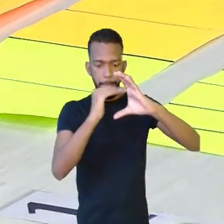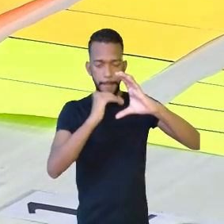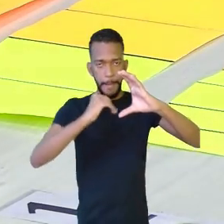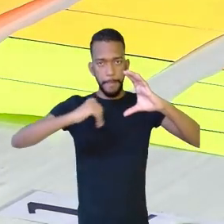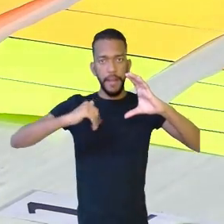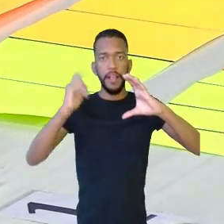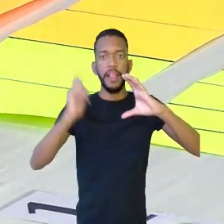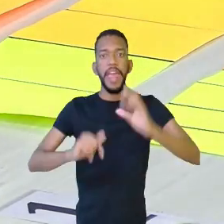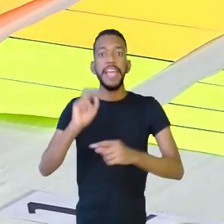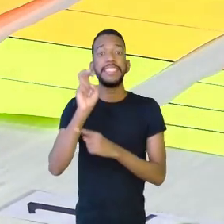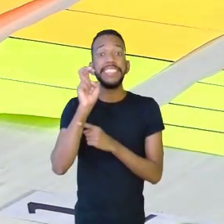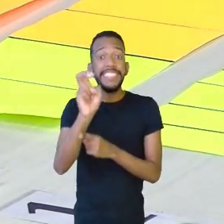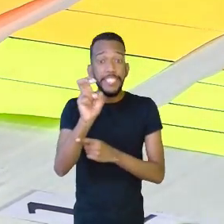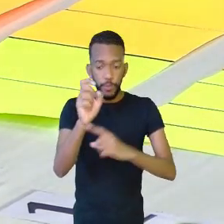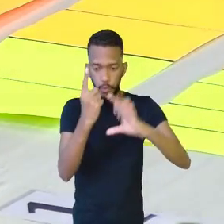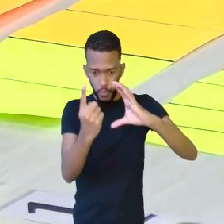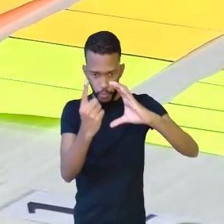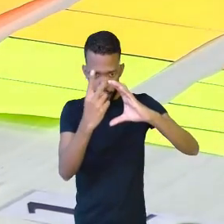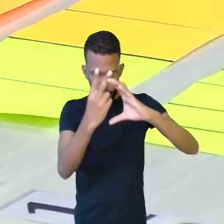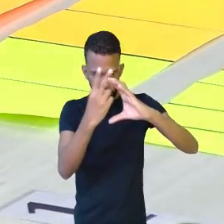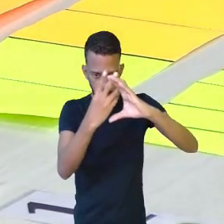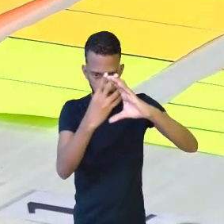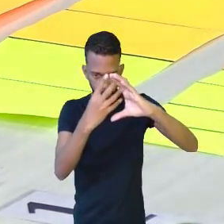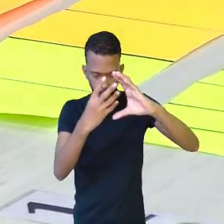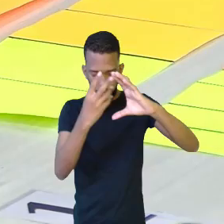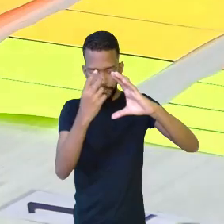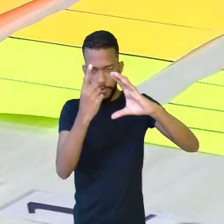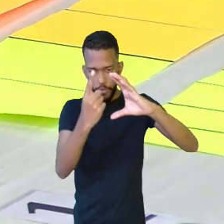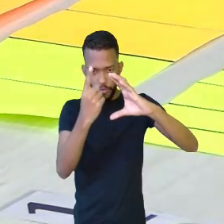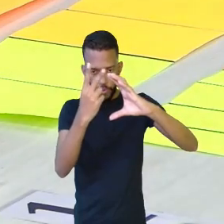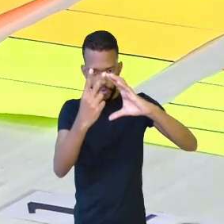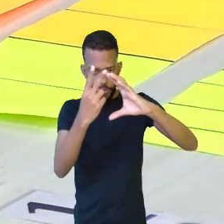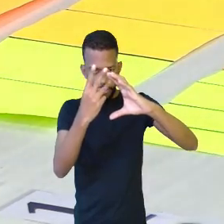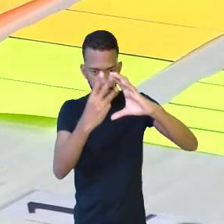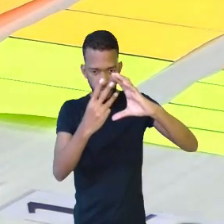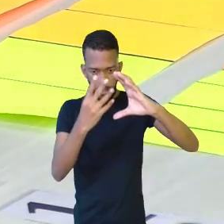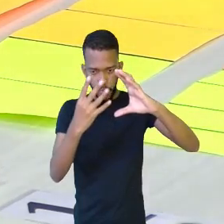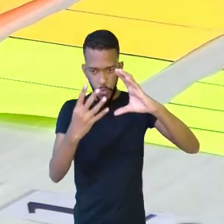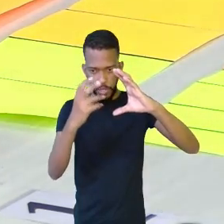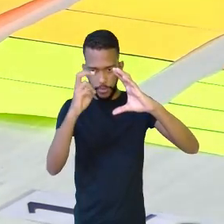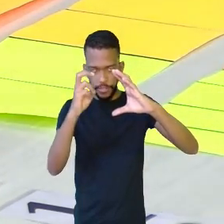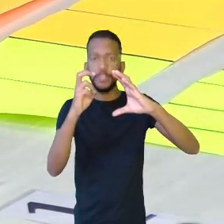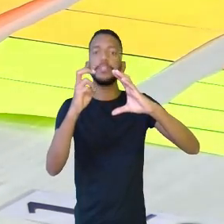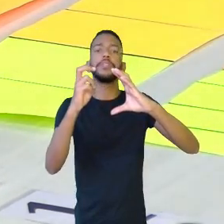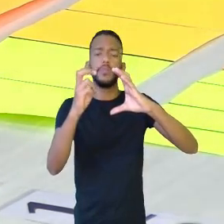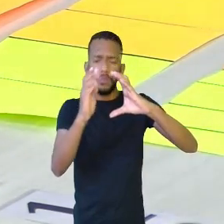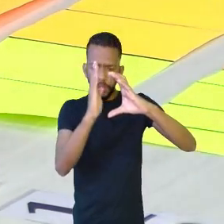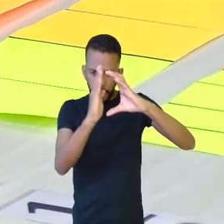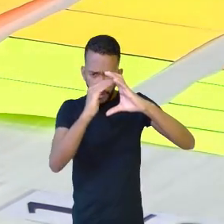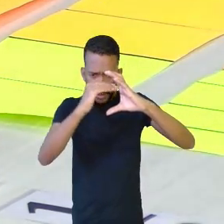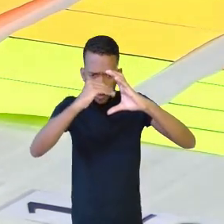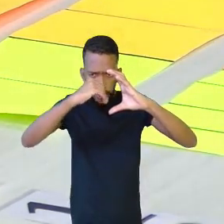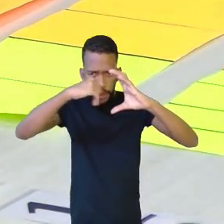em 5 partes. Então, cada pedacinho desta pizza